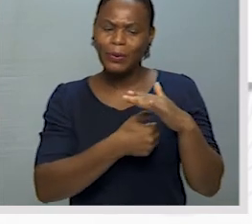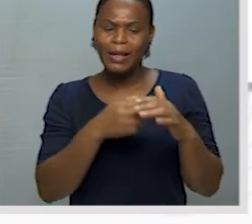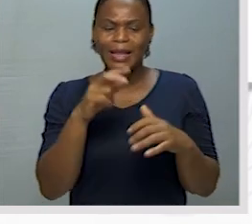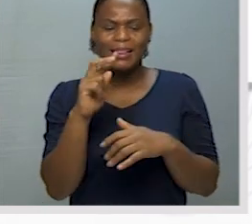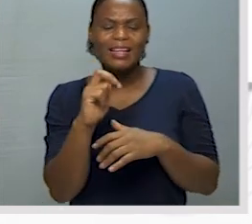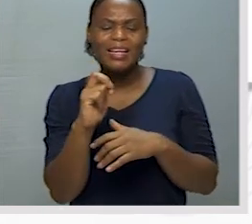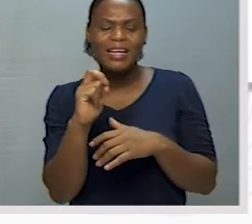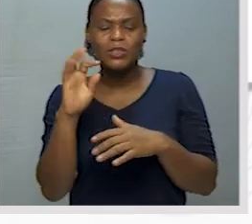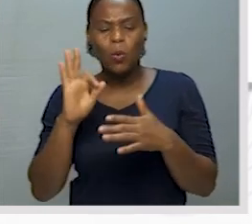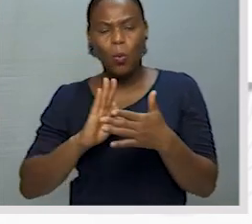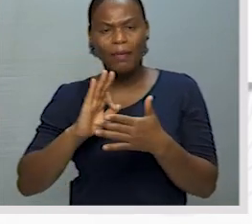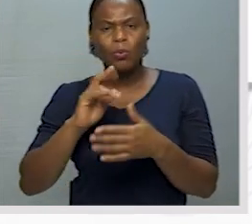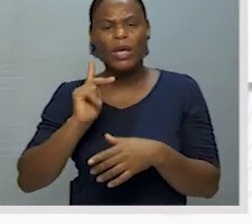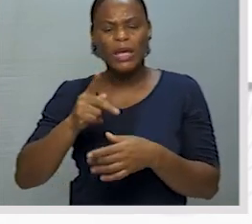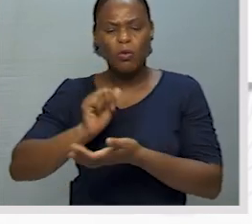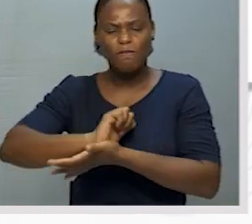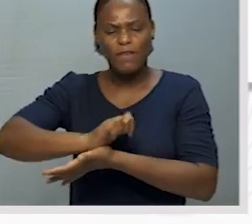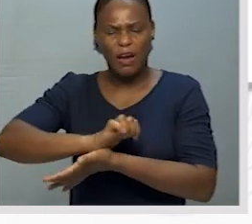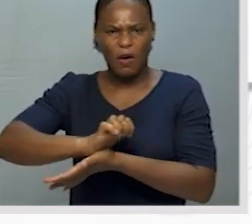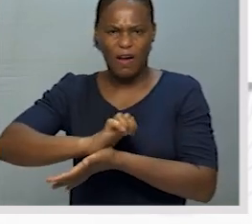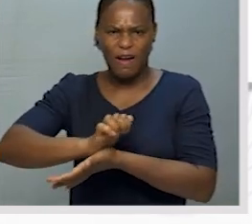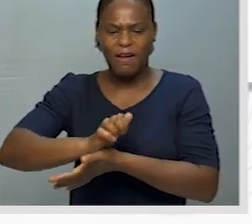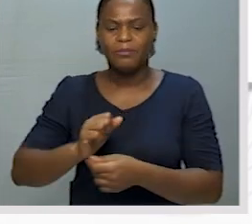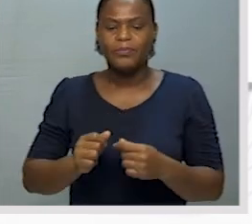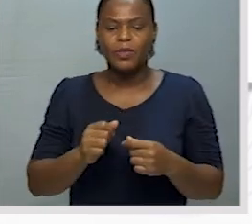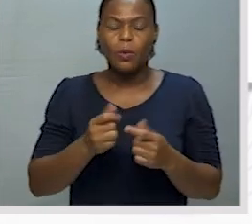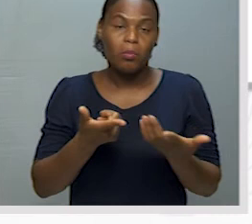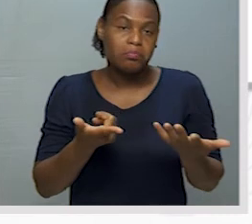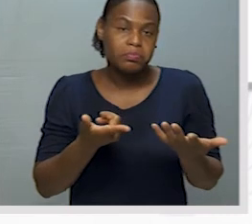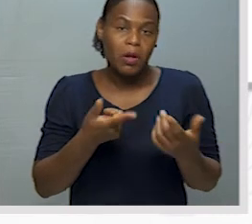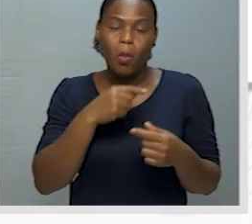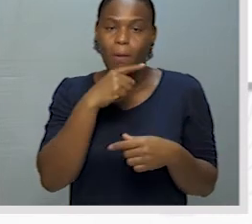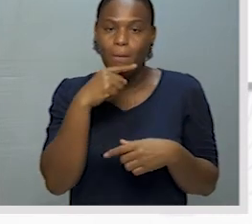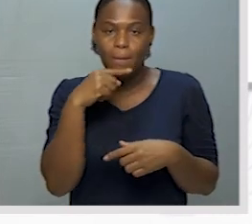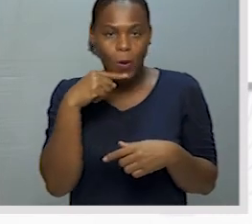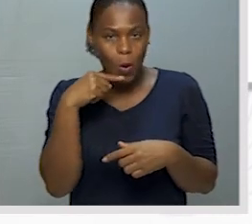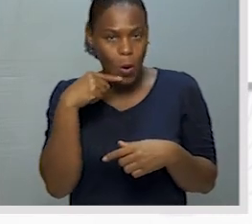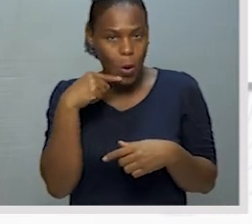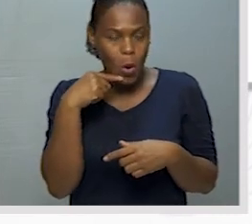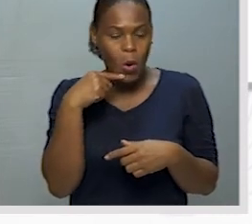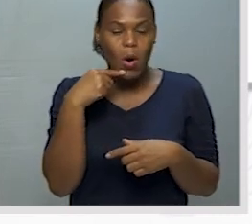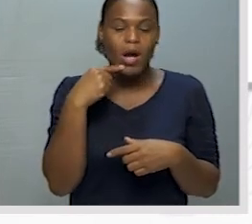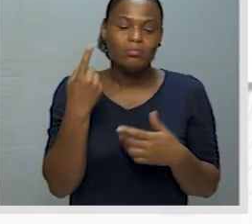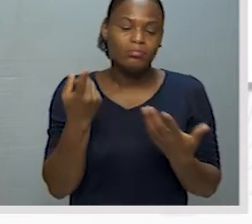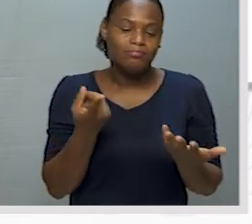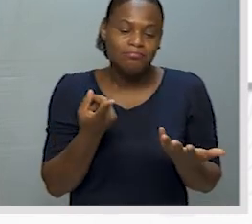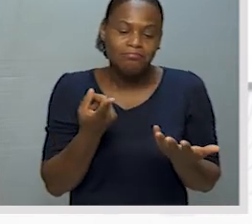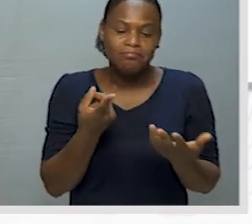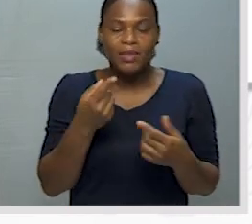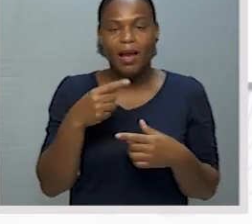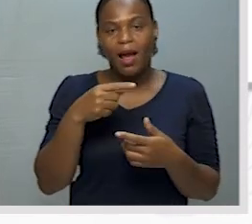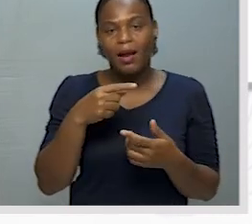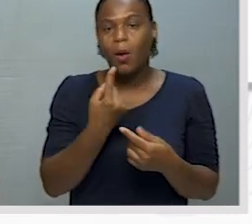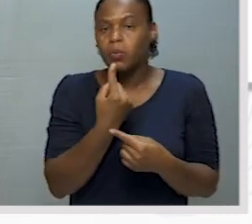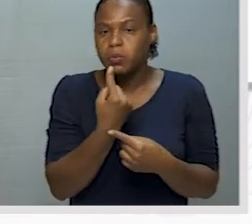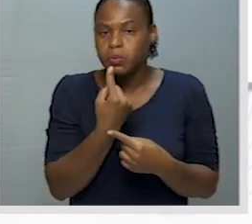de figos num bolo de aniversário. Os figos restantes dividiu-os em 3